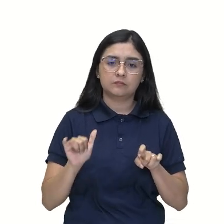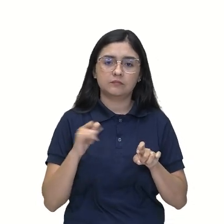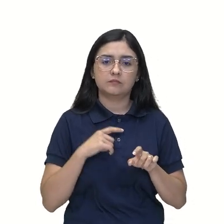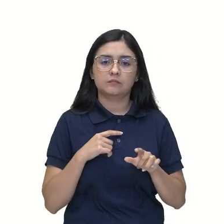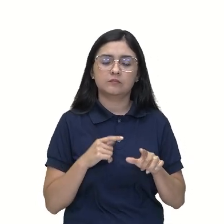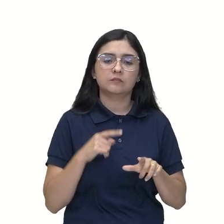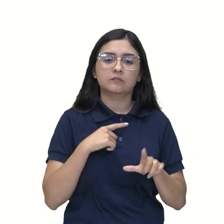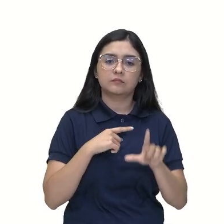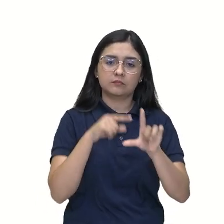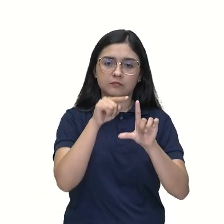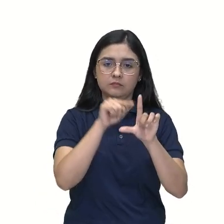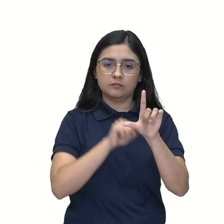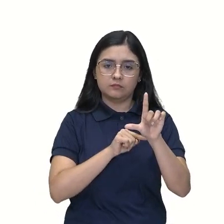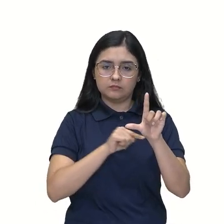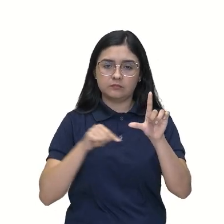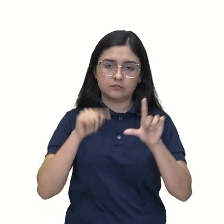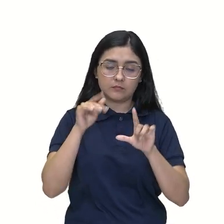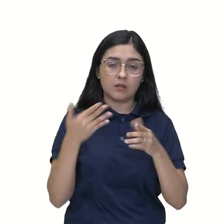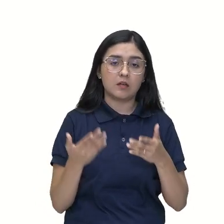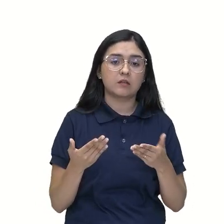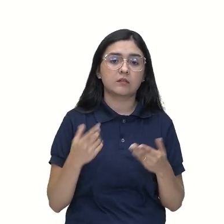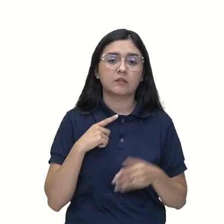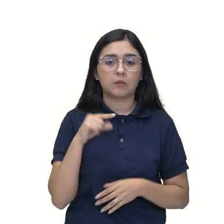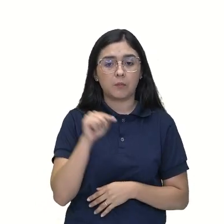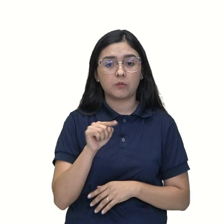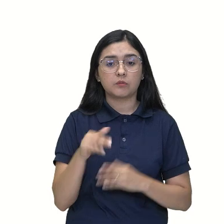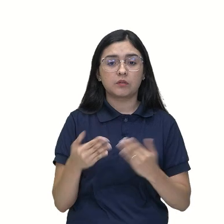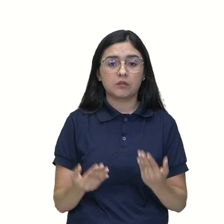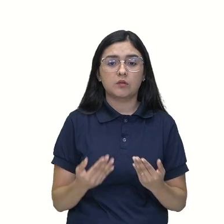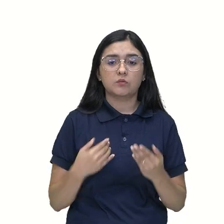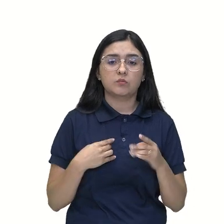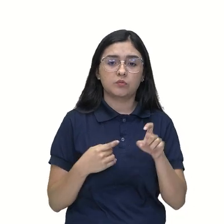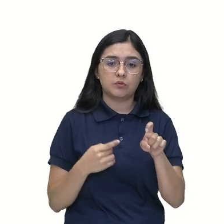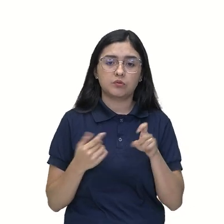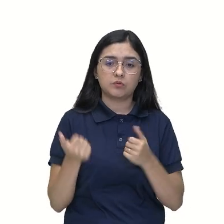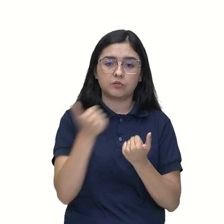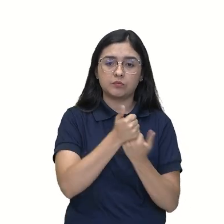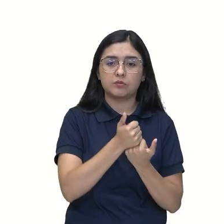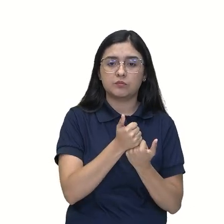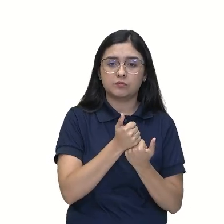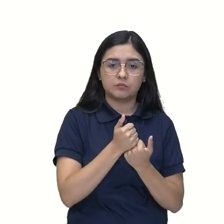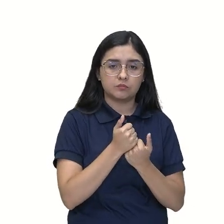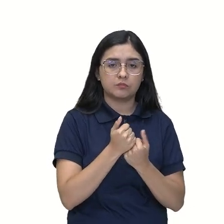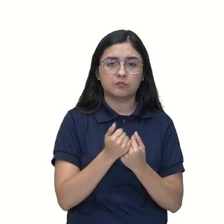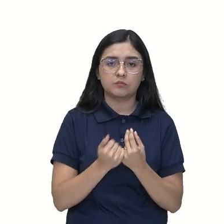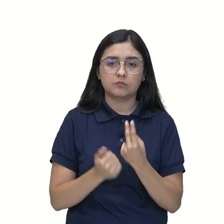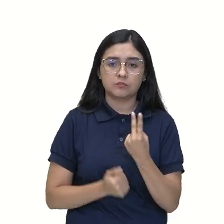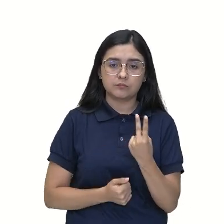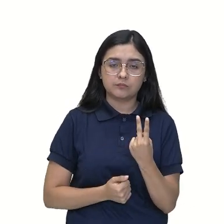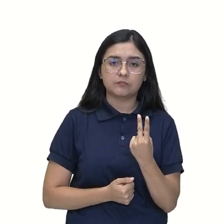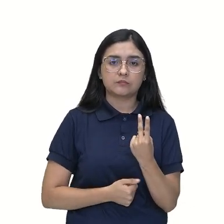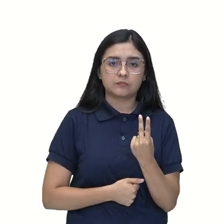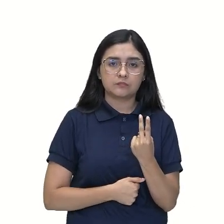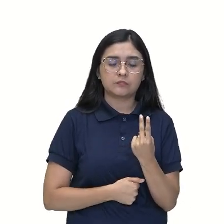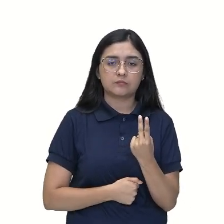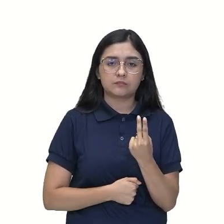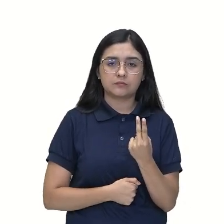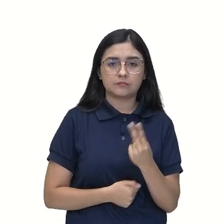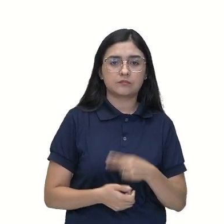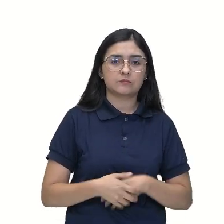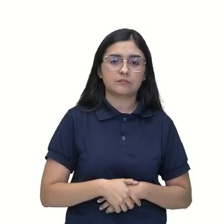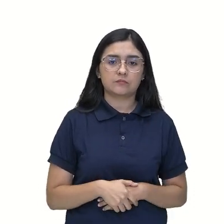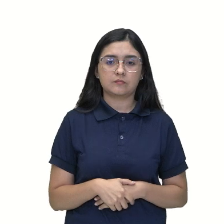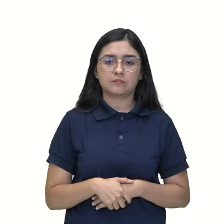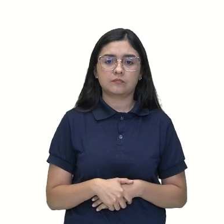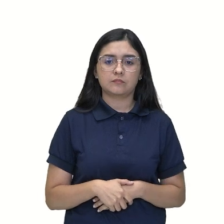ponto. Então, aqui, no lugar de x, eu vou substituir quem? O 2, né?